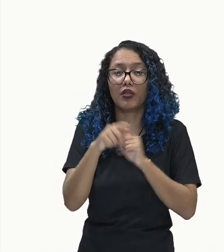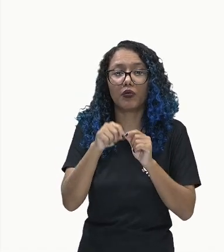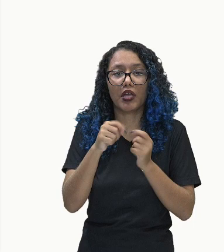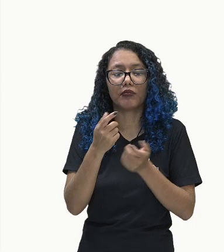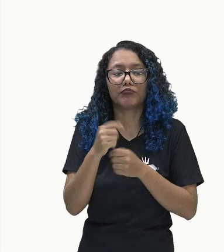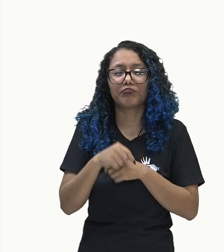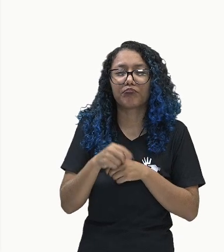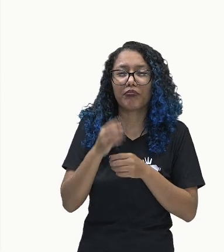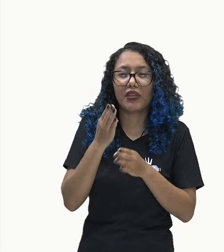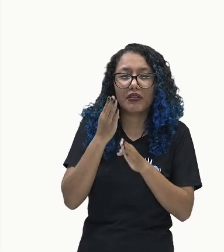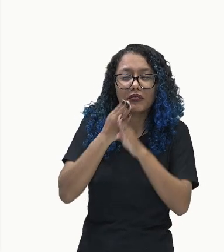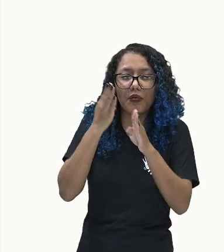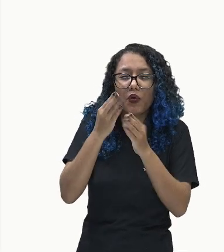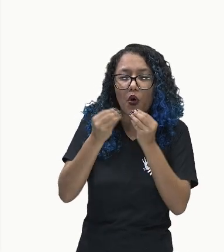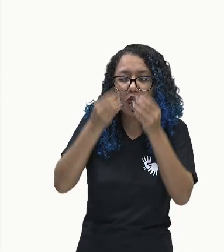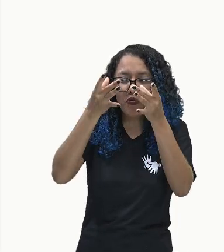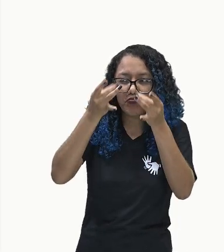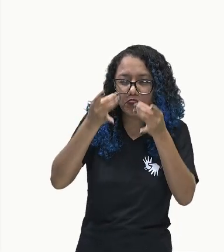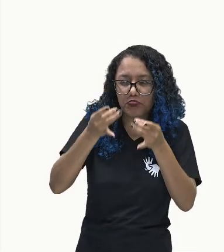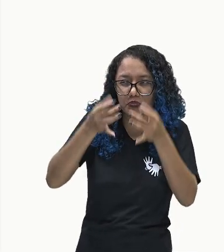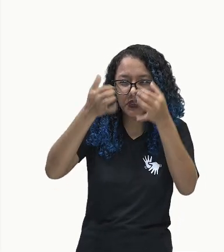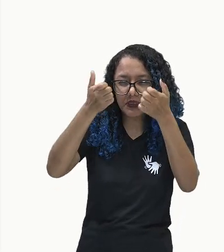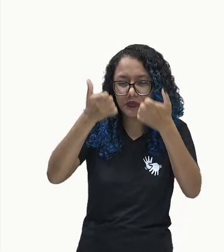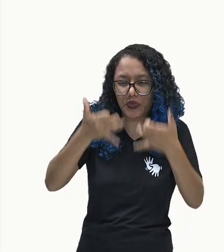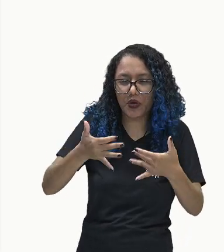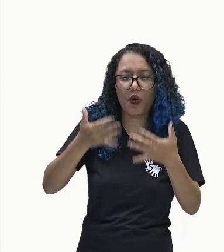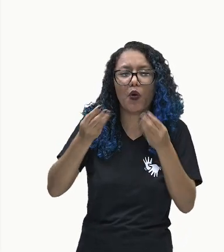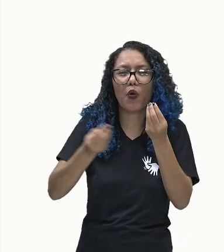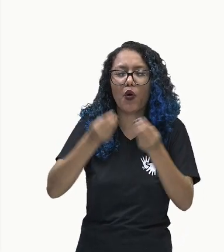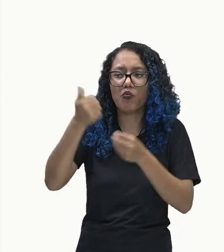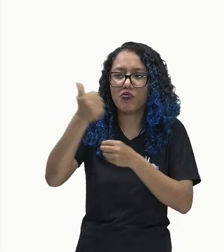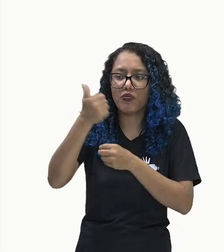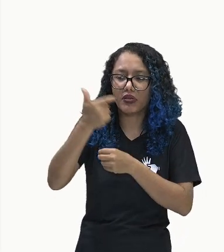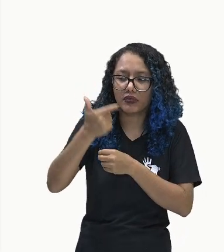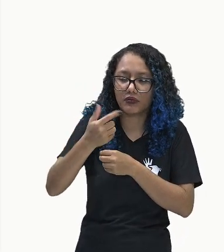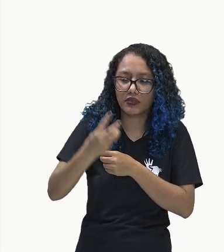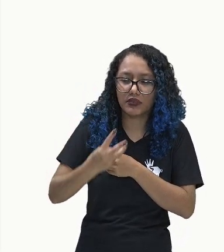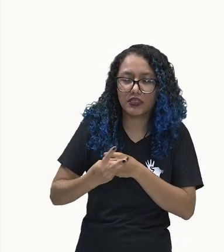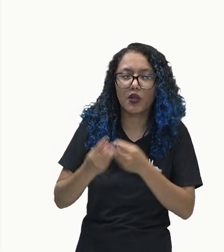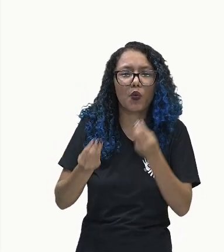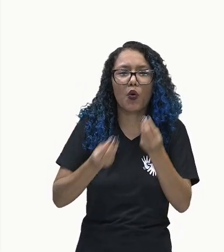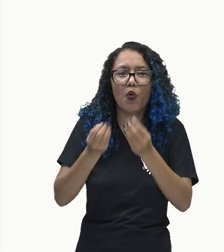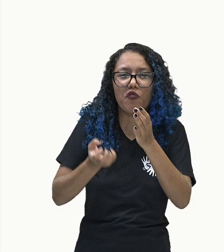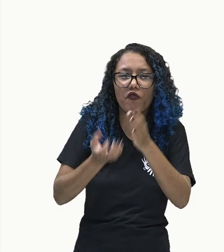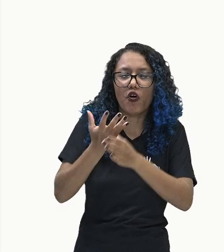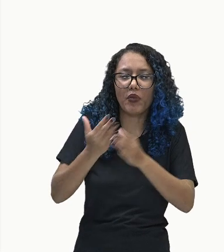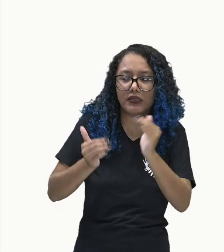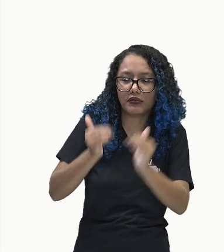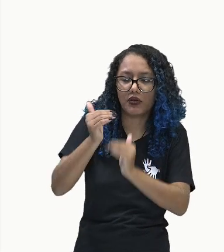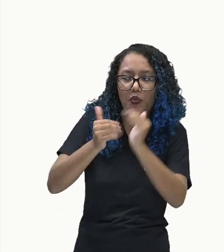gene. Eles detalharam como era formado um gene. Em